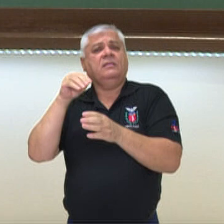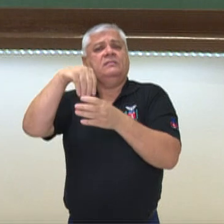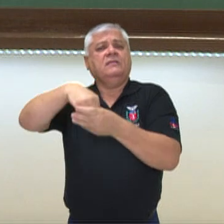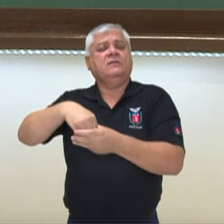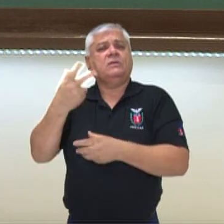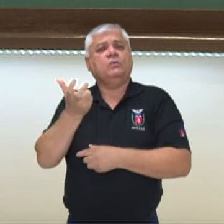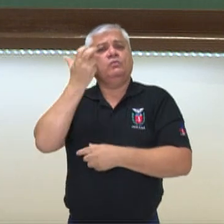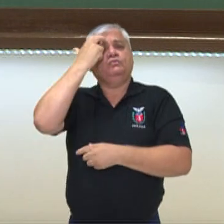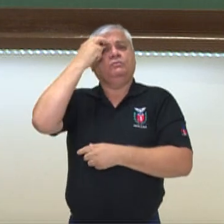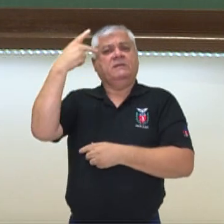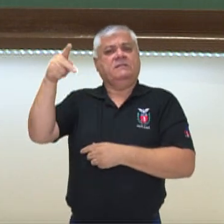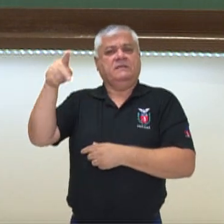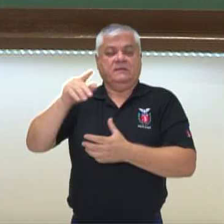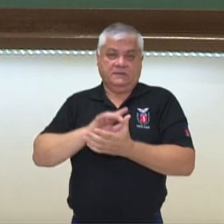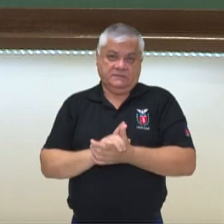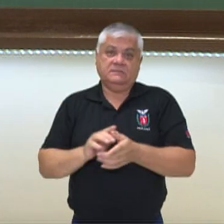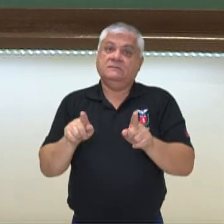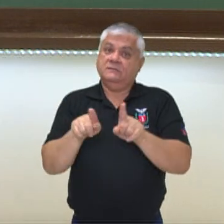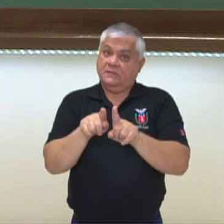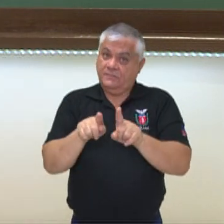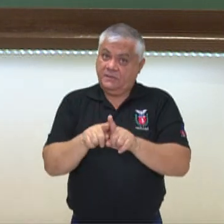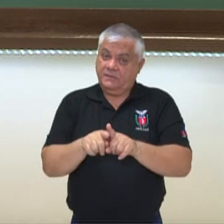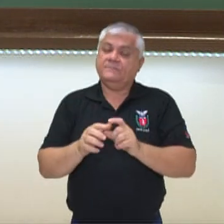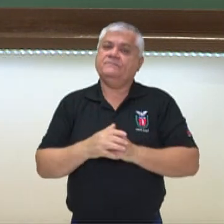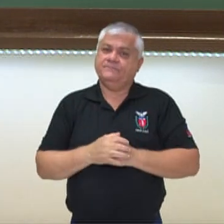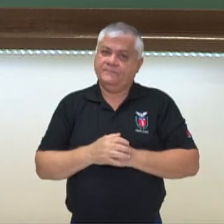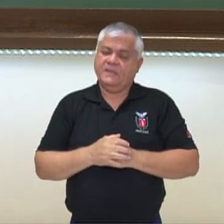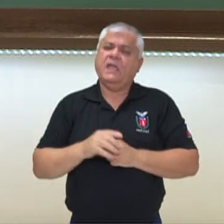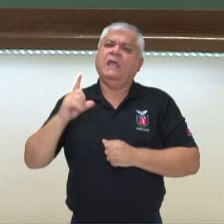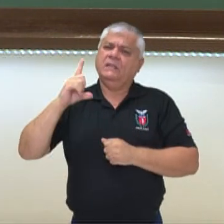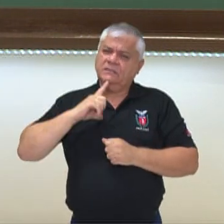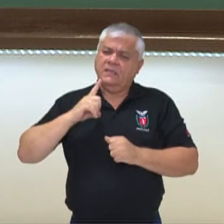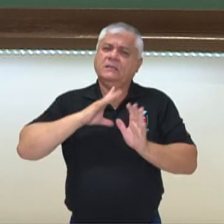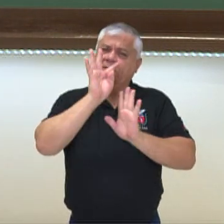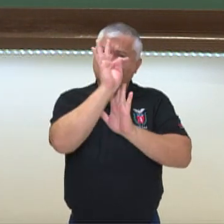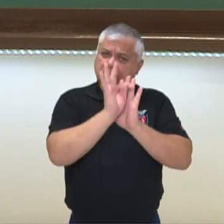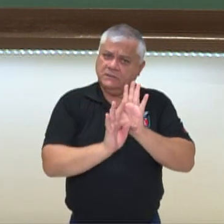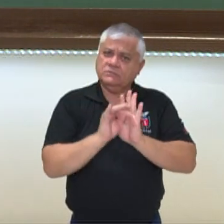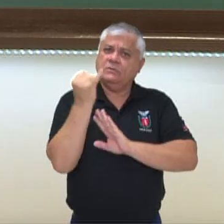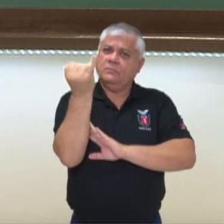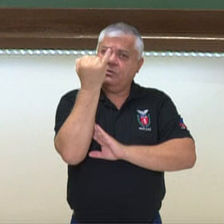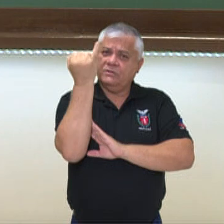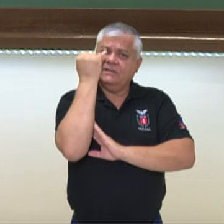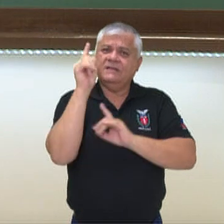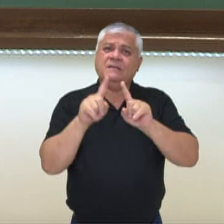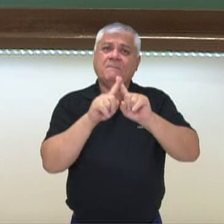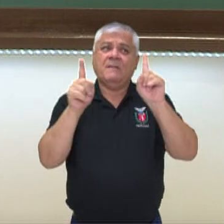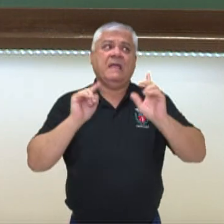da cultura ocidental também, têm os seus textos importantes, mas eles não costumam